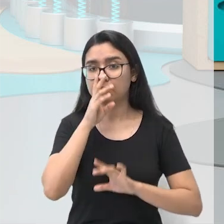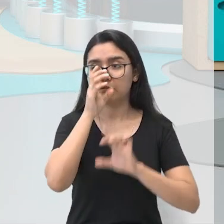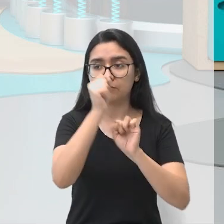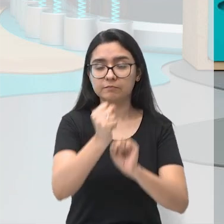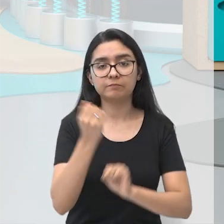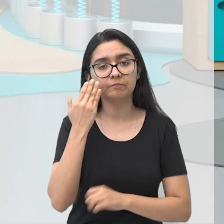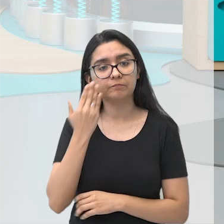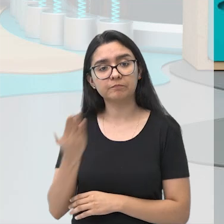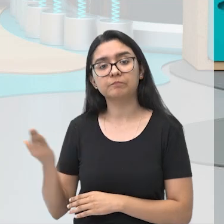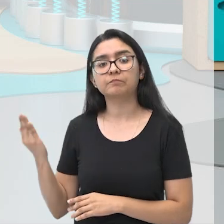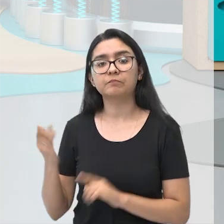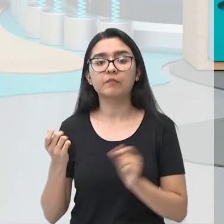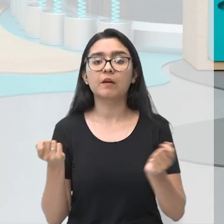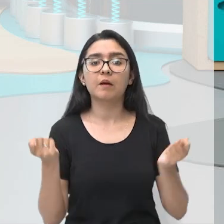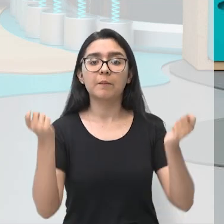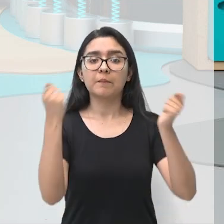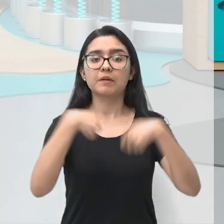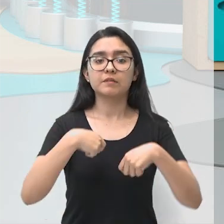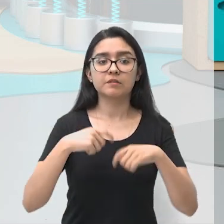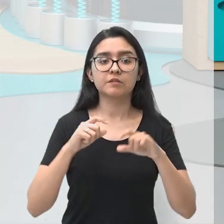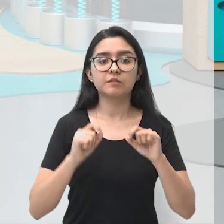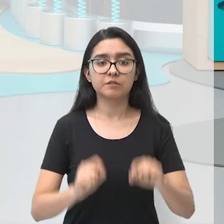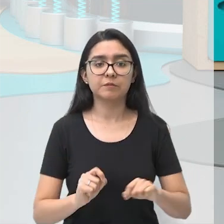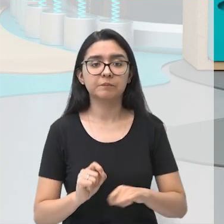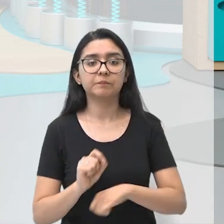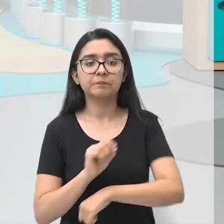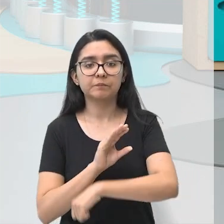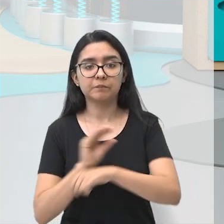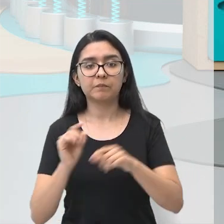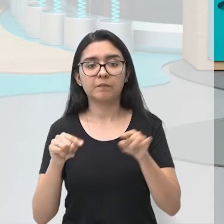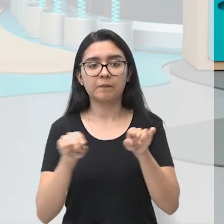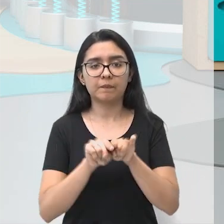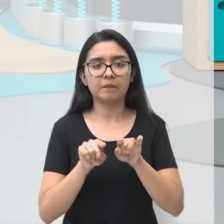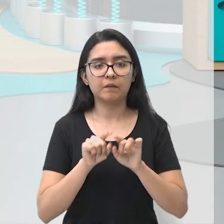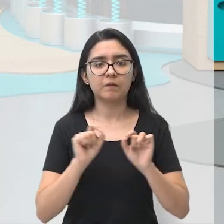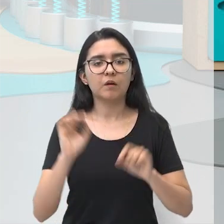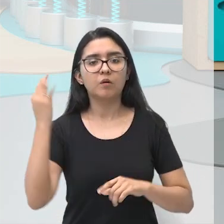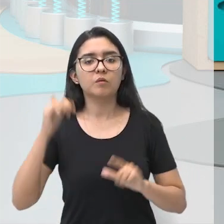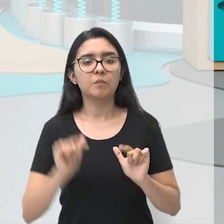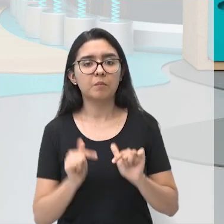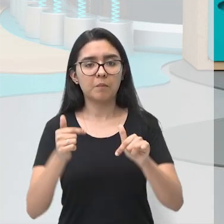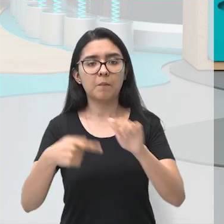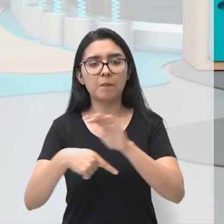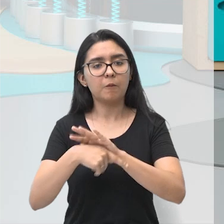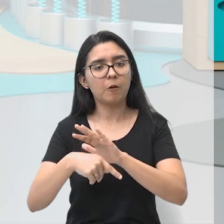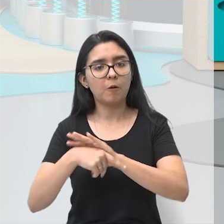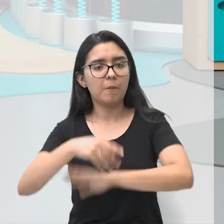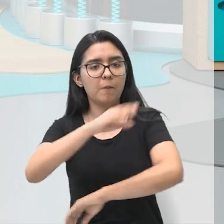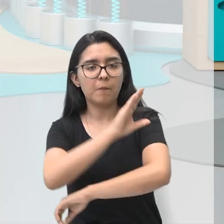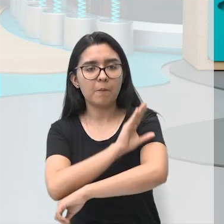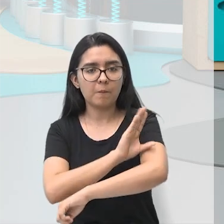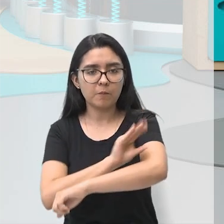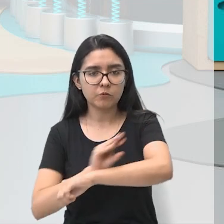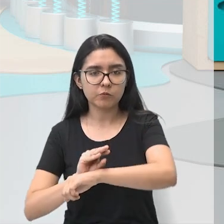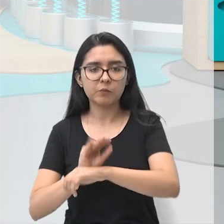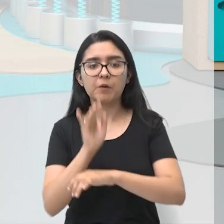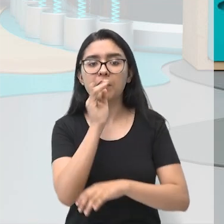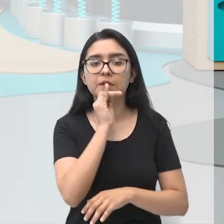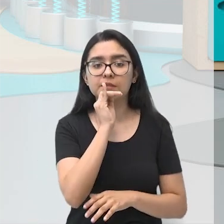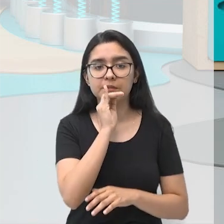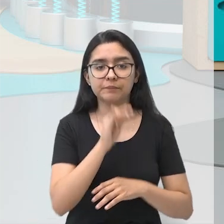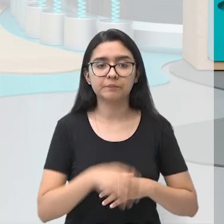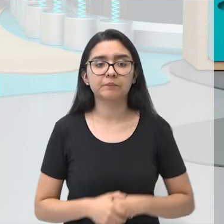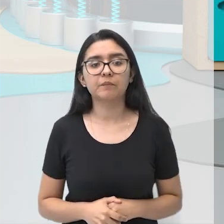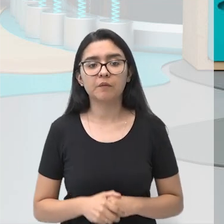de exercer tensão contra a resistência que ocorre por meio de ações musculares. Como, por exemplo, quando